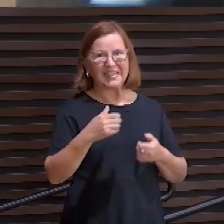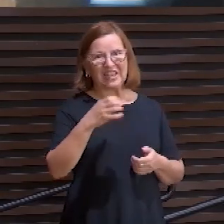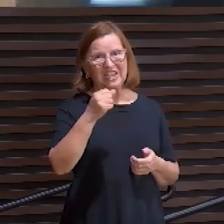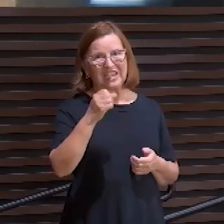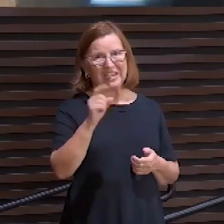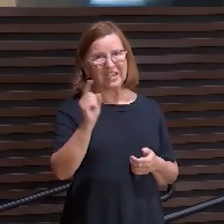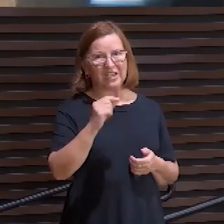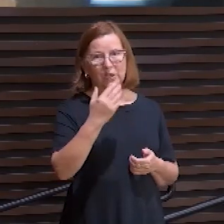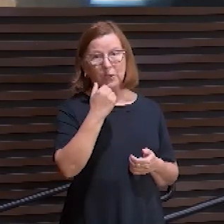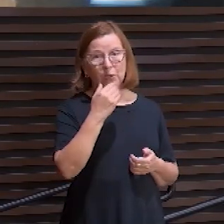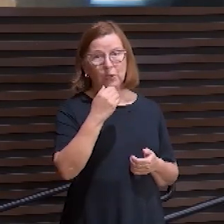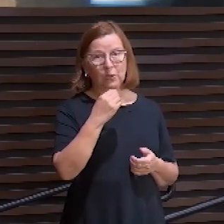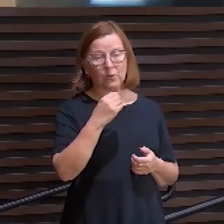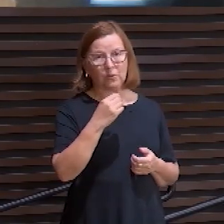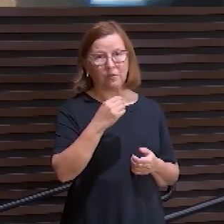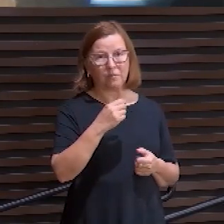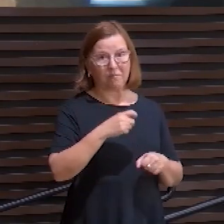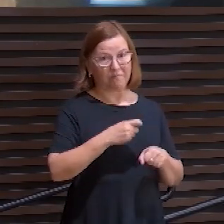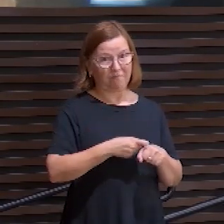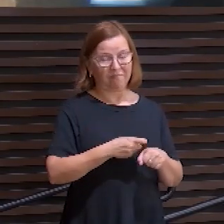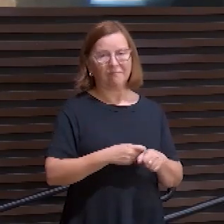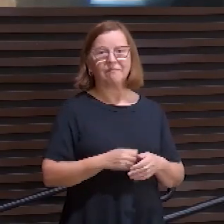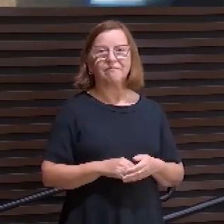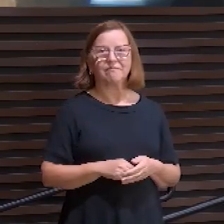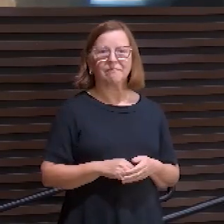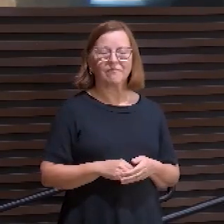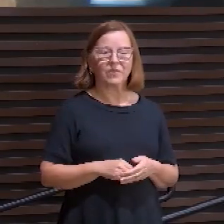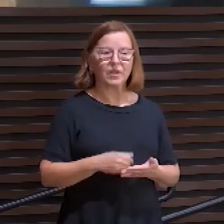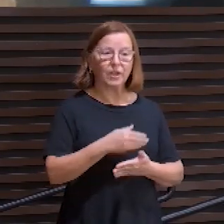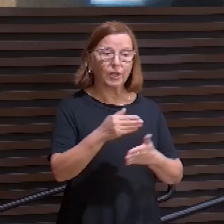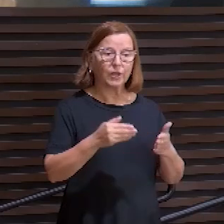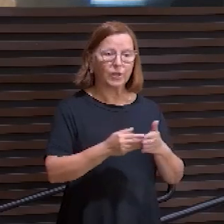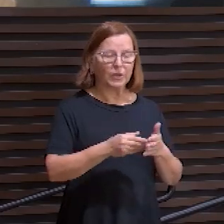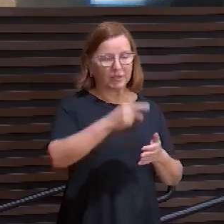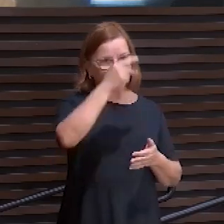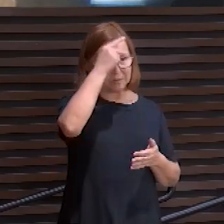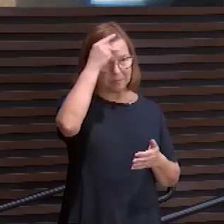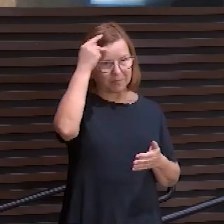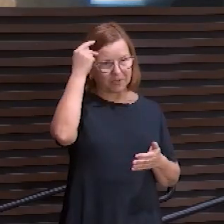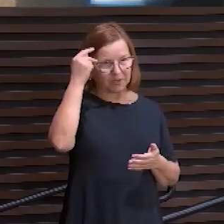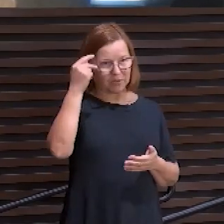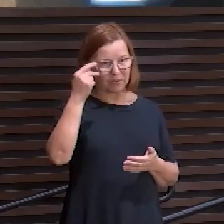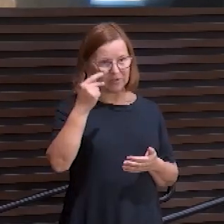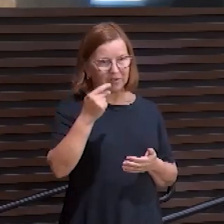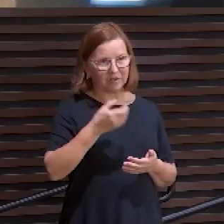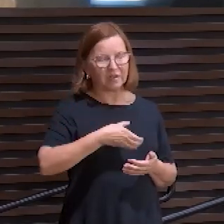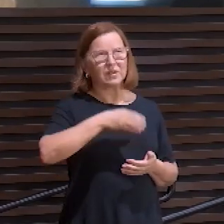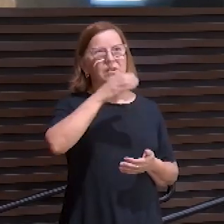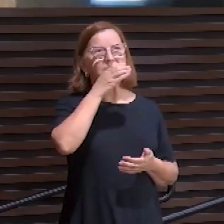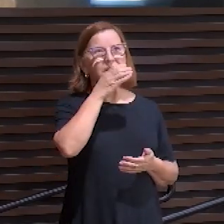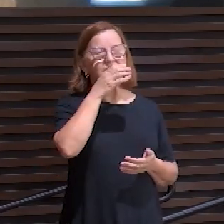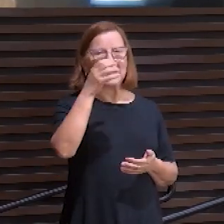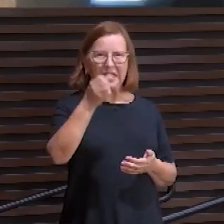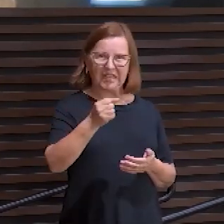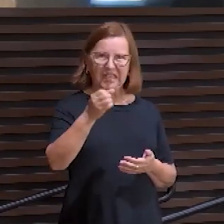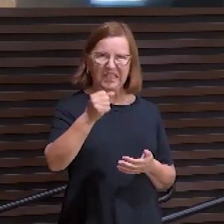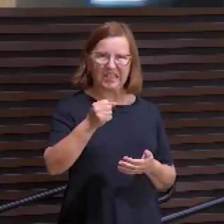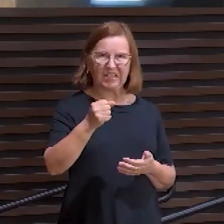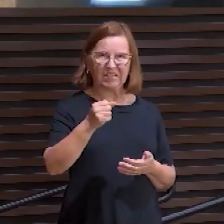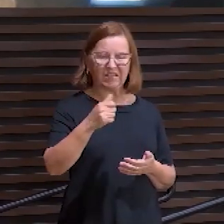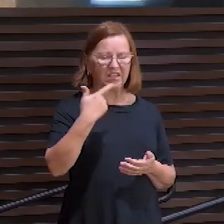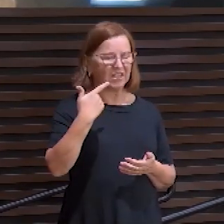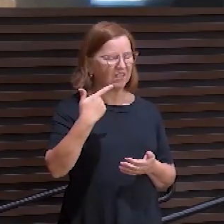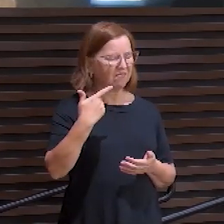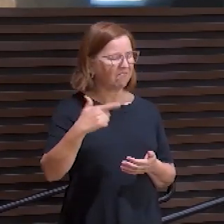sólido. Ora, todo aquele que se alimenta de leite é inexperiente